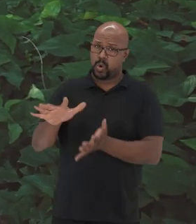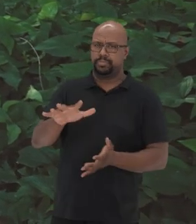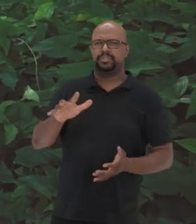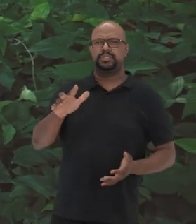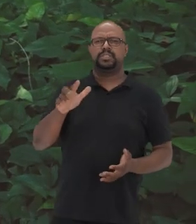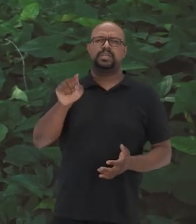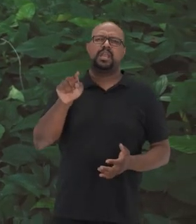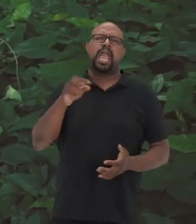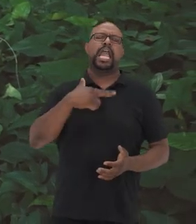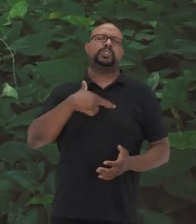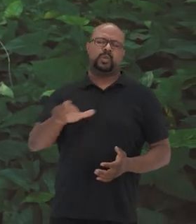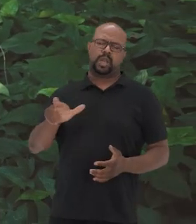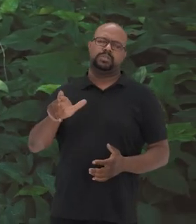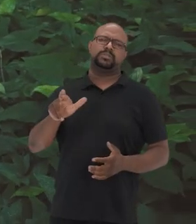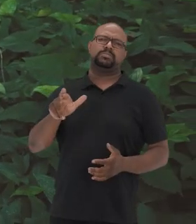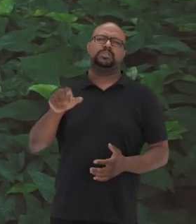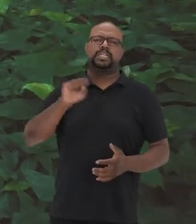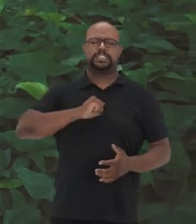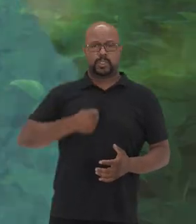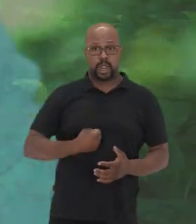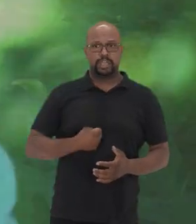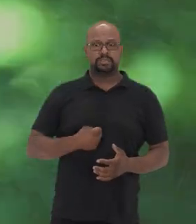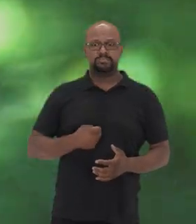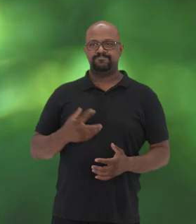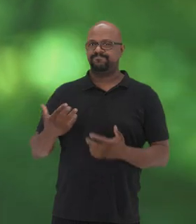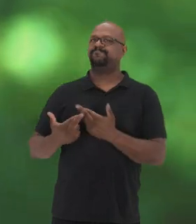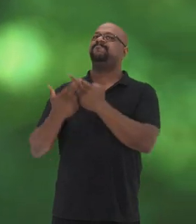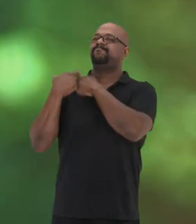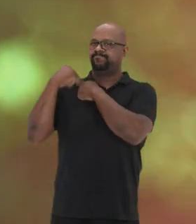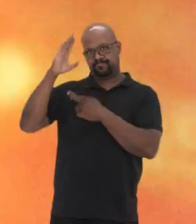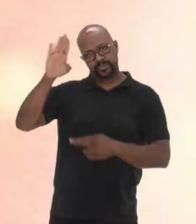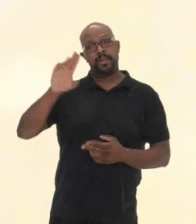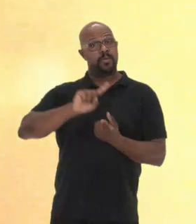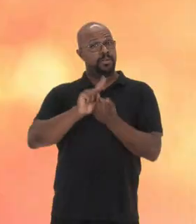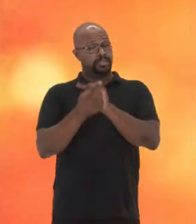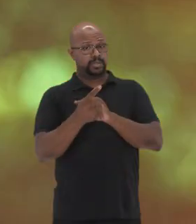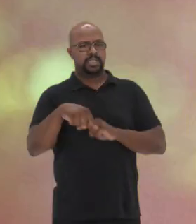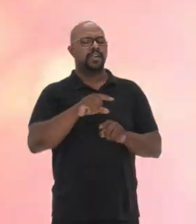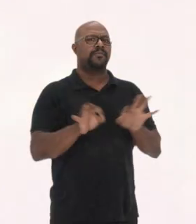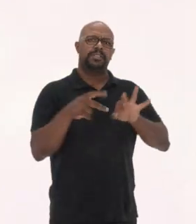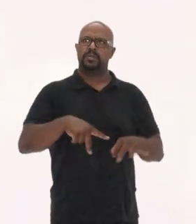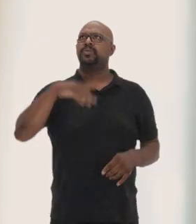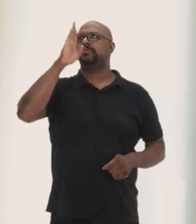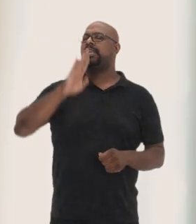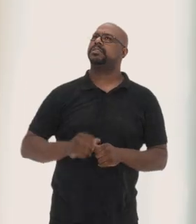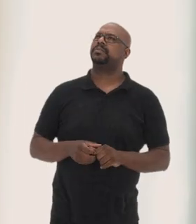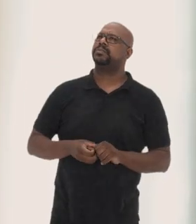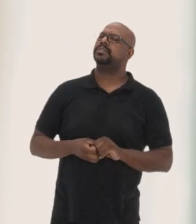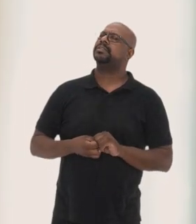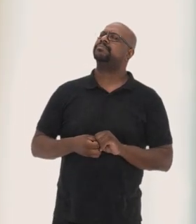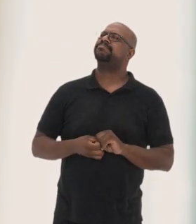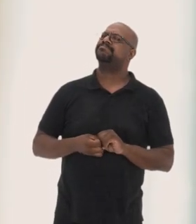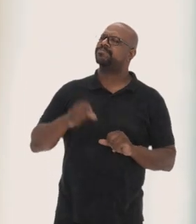terá uma função Fundamental e de certa forma contraditória da formação do nosso país por um lado